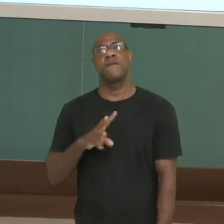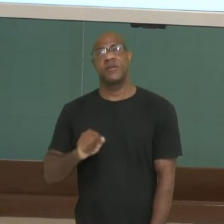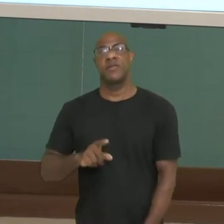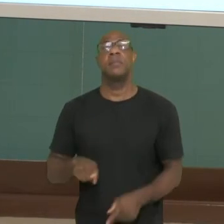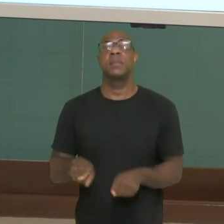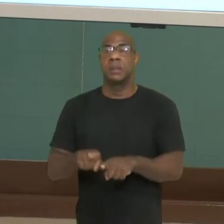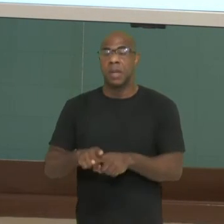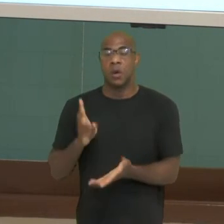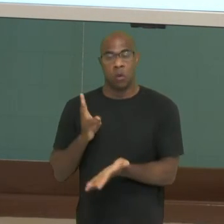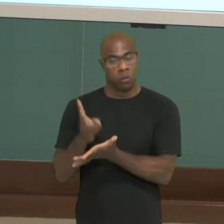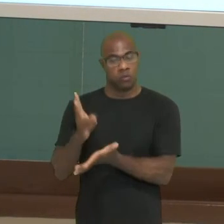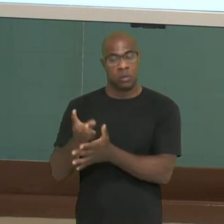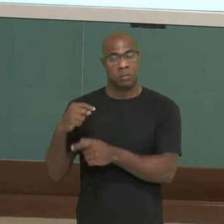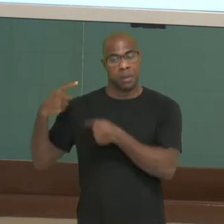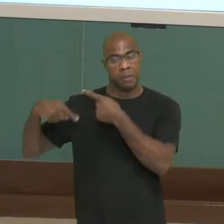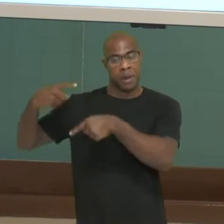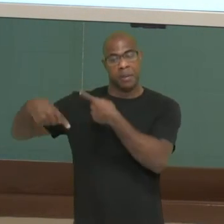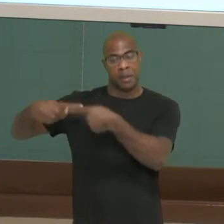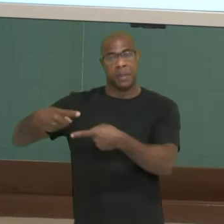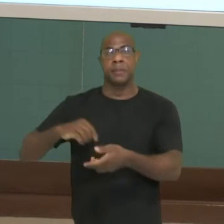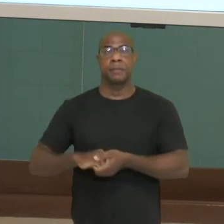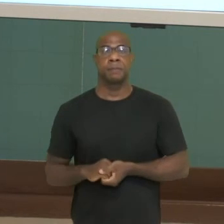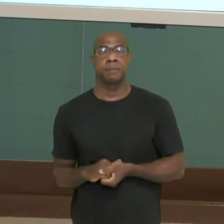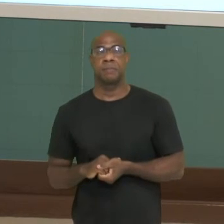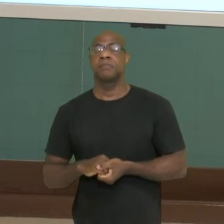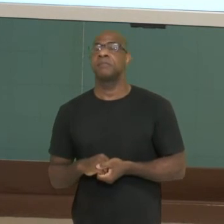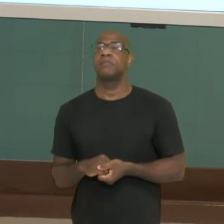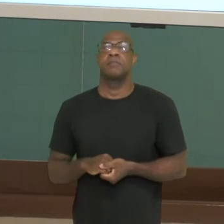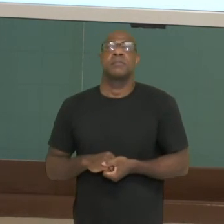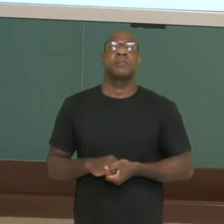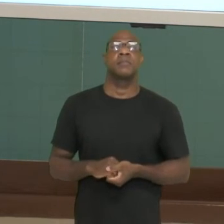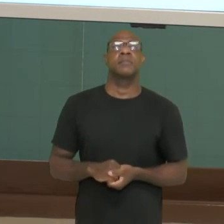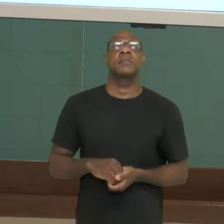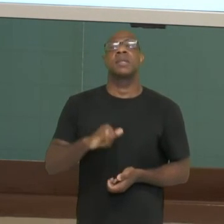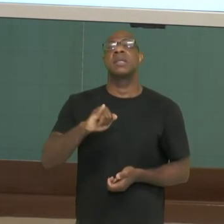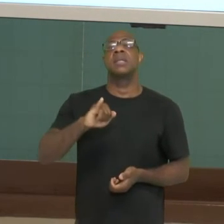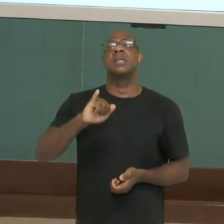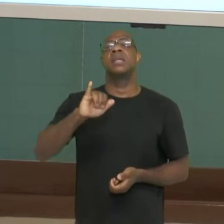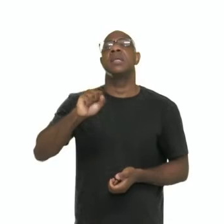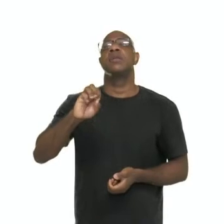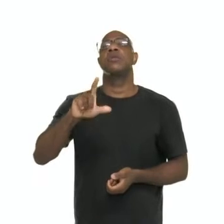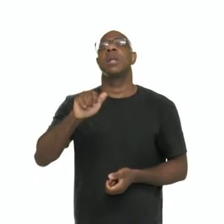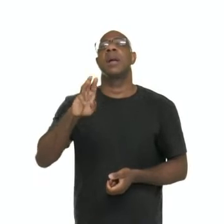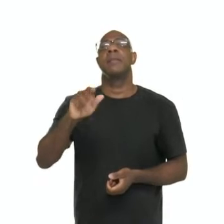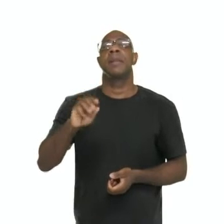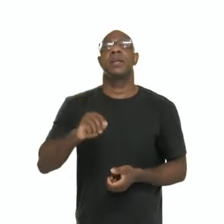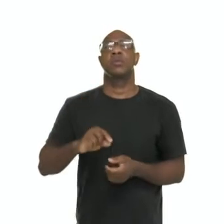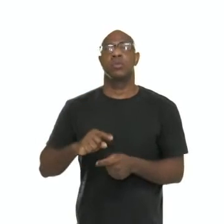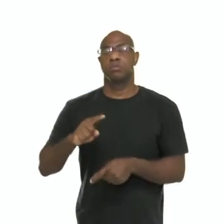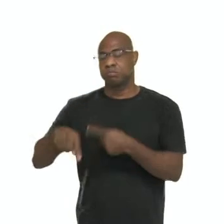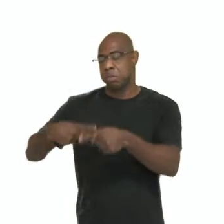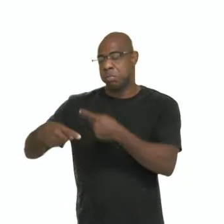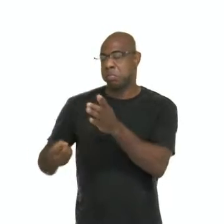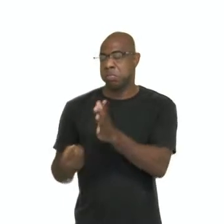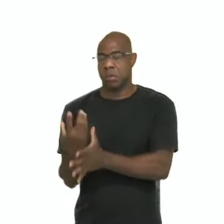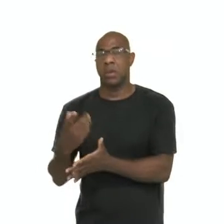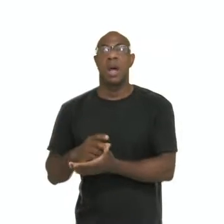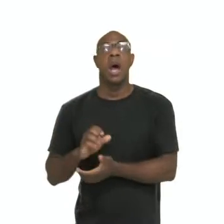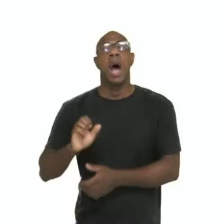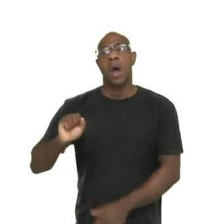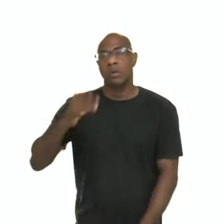dar continuidade à sua espécie. E o isolamento reprodutivo, que ocorre quando